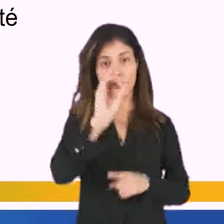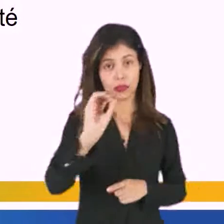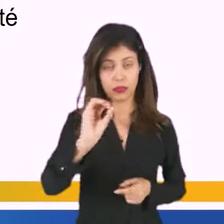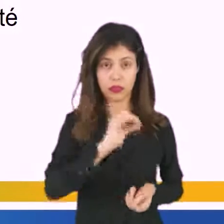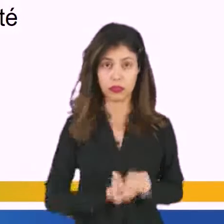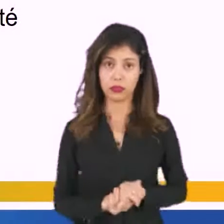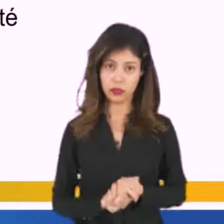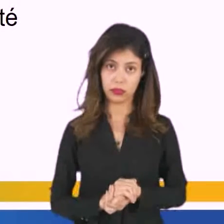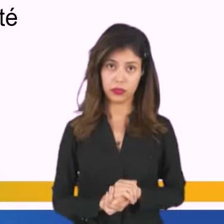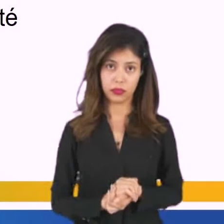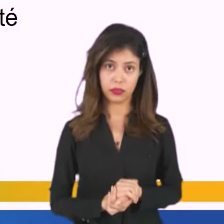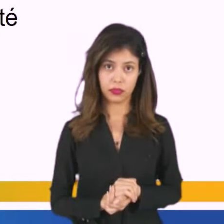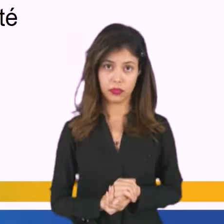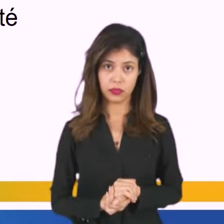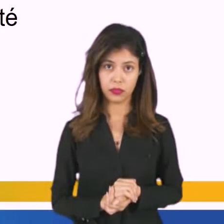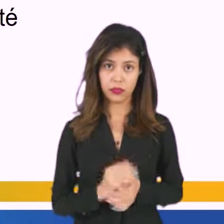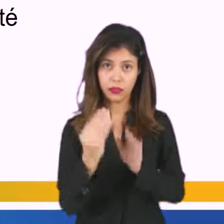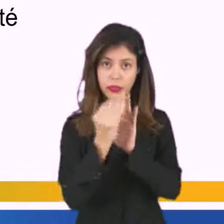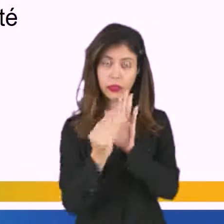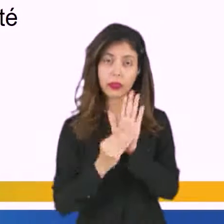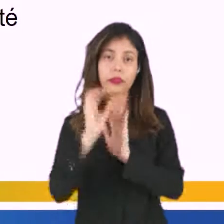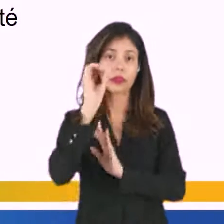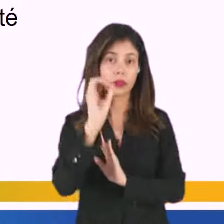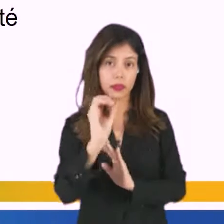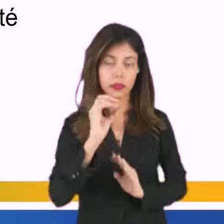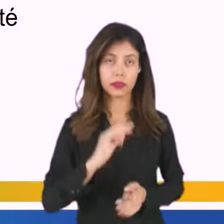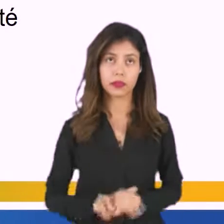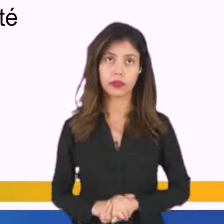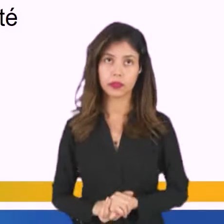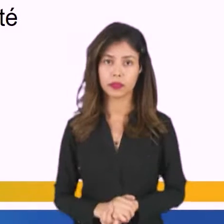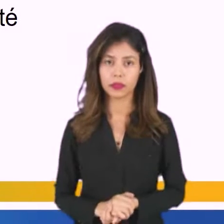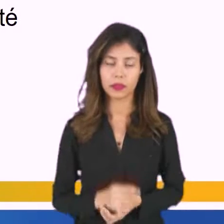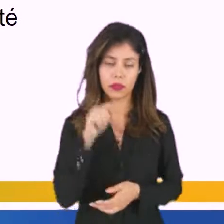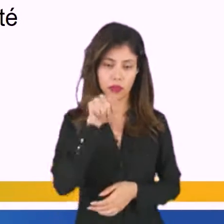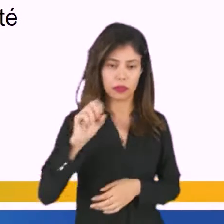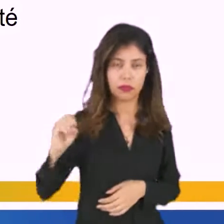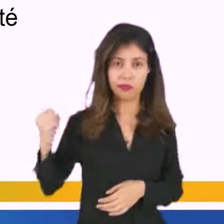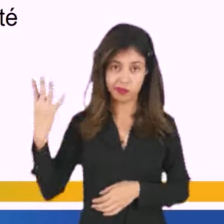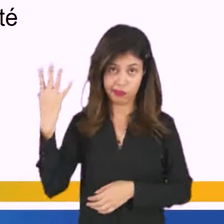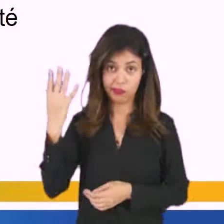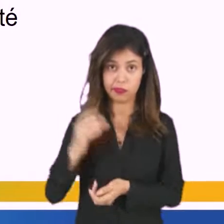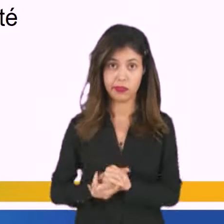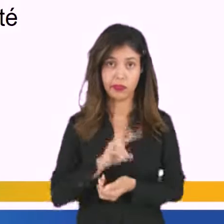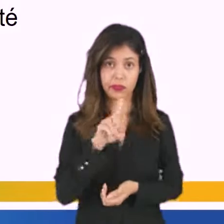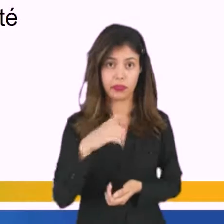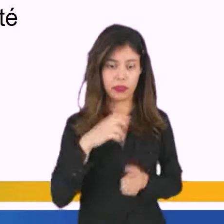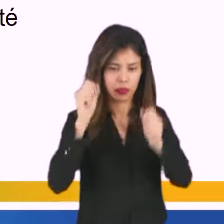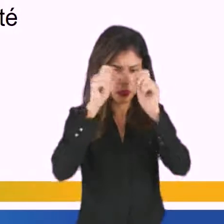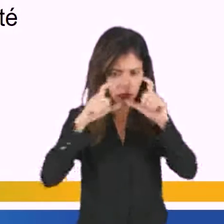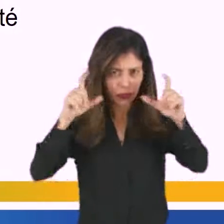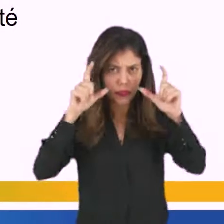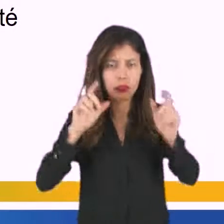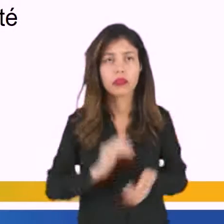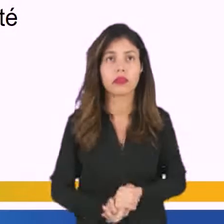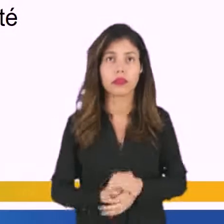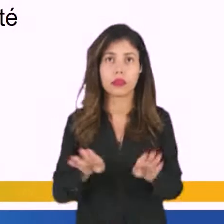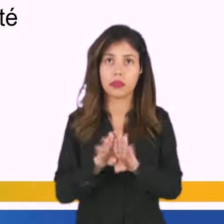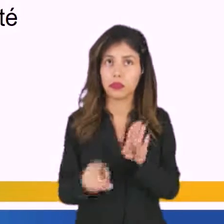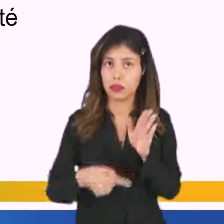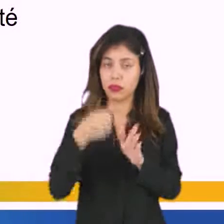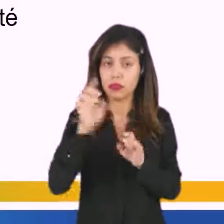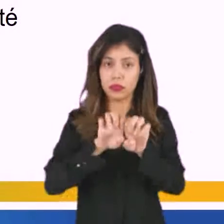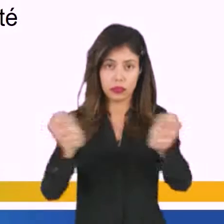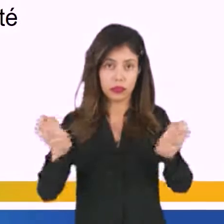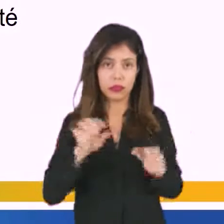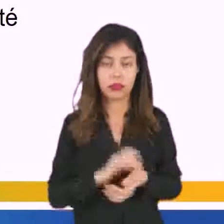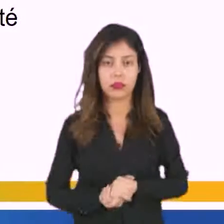por zero, ele se dará como zero. Então, nesse caso, nós vamos observar essa